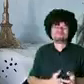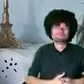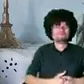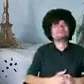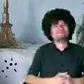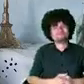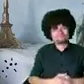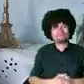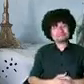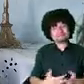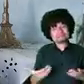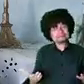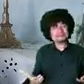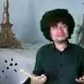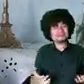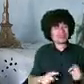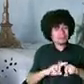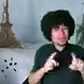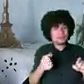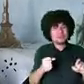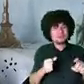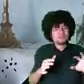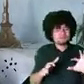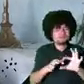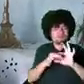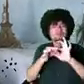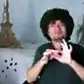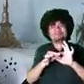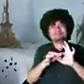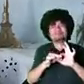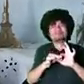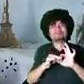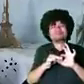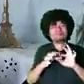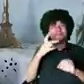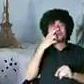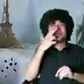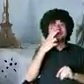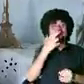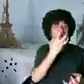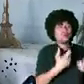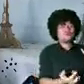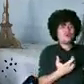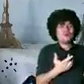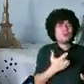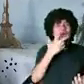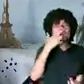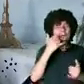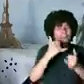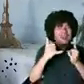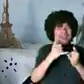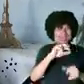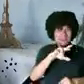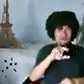pelo fogo, que deveria ser acolhido e acolher o fogo como um irmão. O